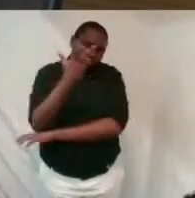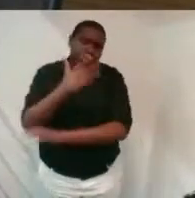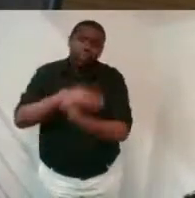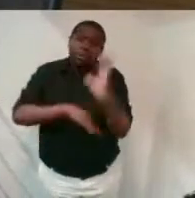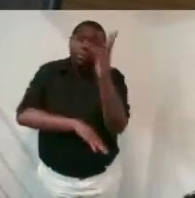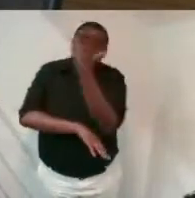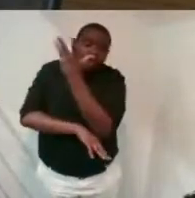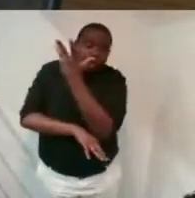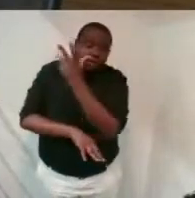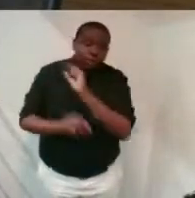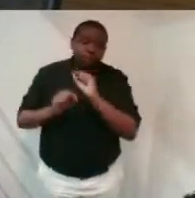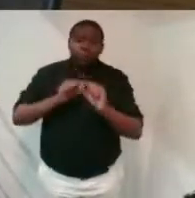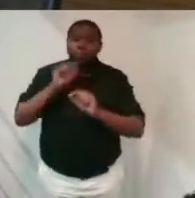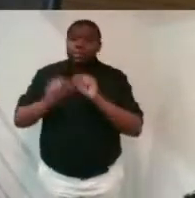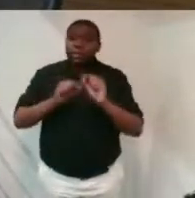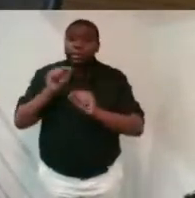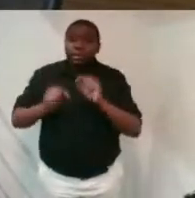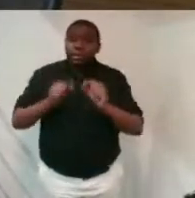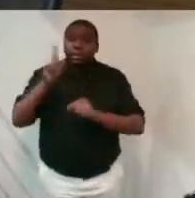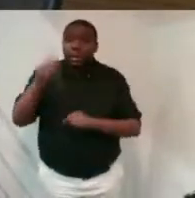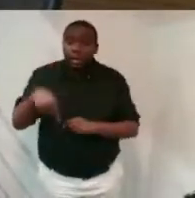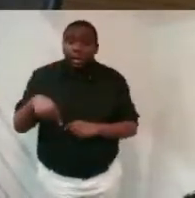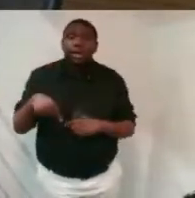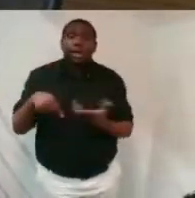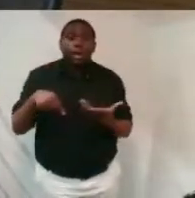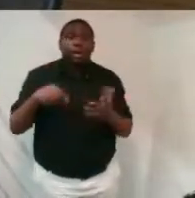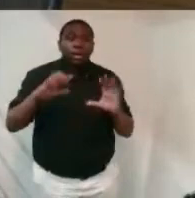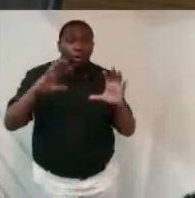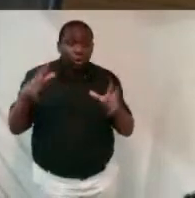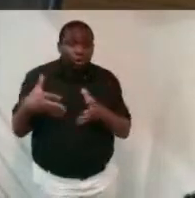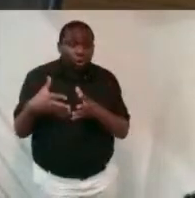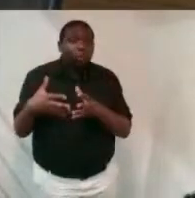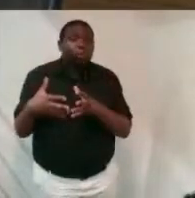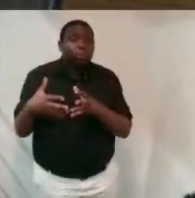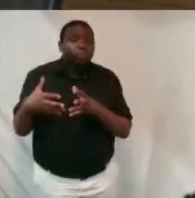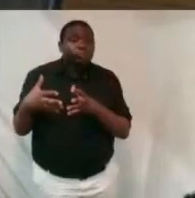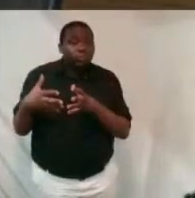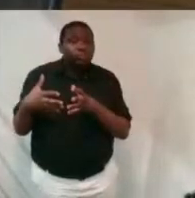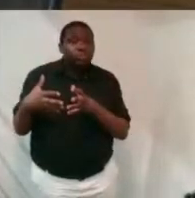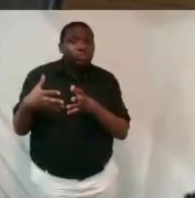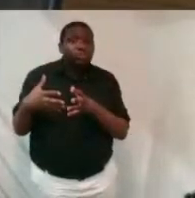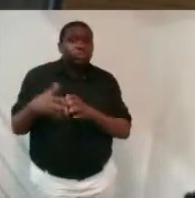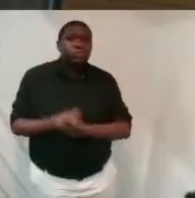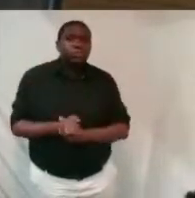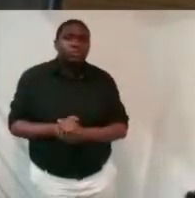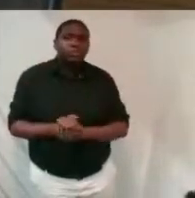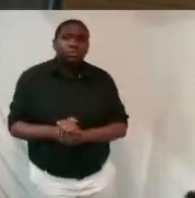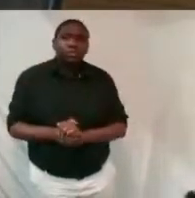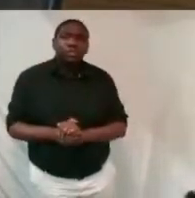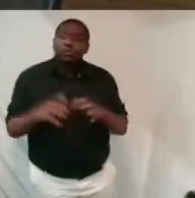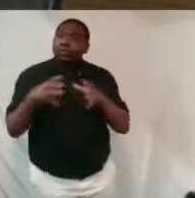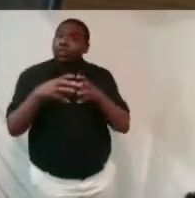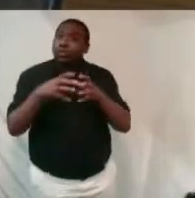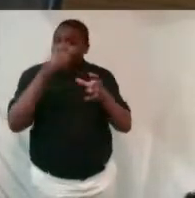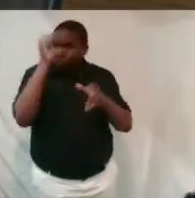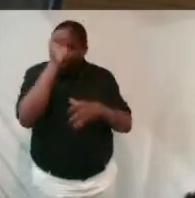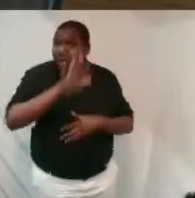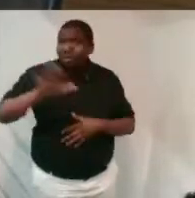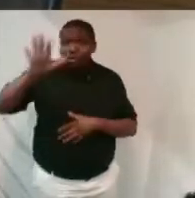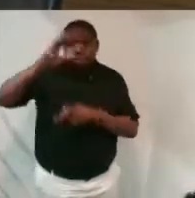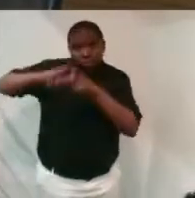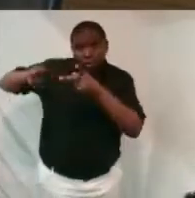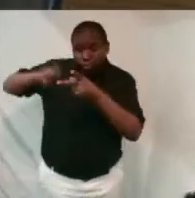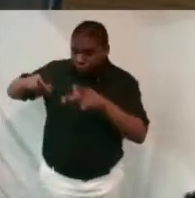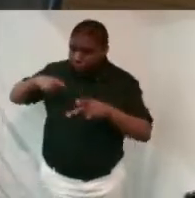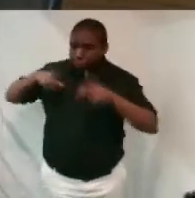que é uma comissão do Conselho Nacional do Ministério Público, dentre as várias comissões